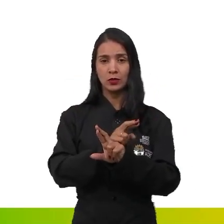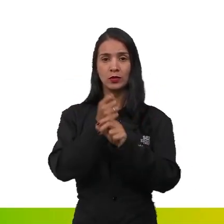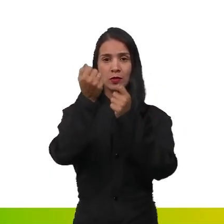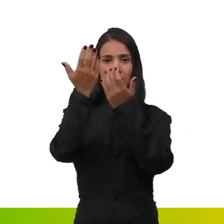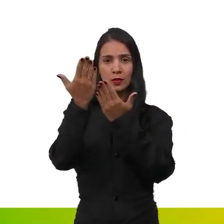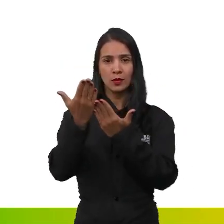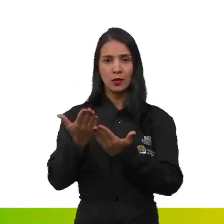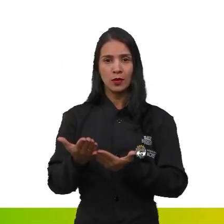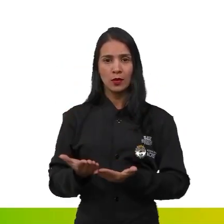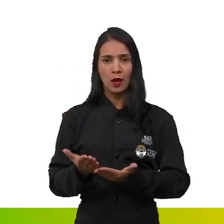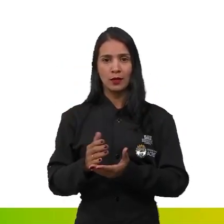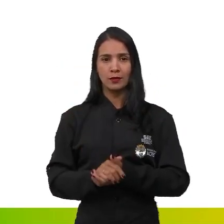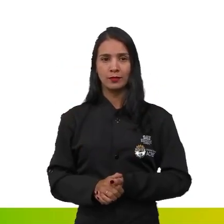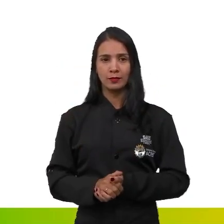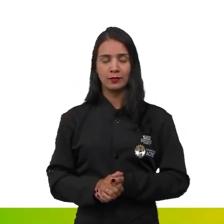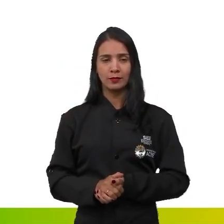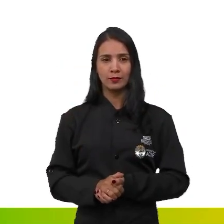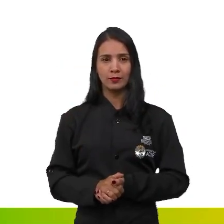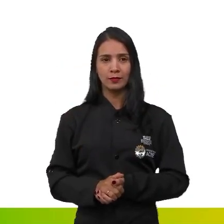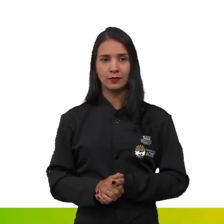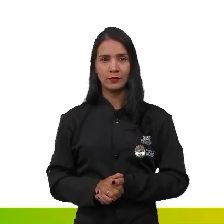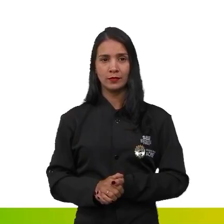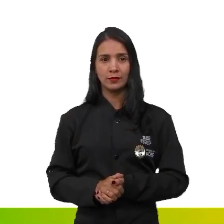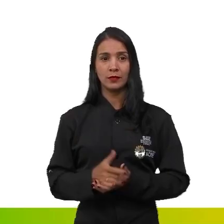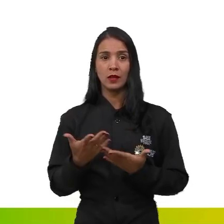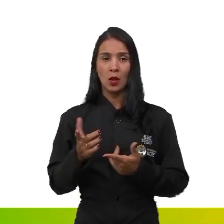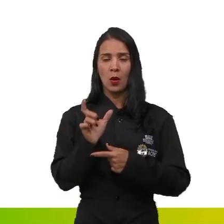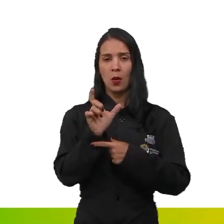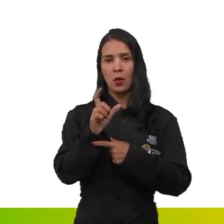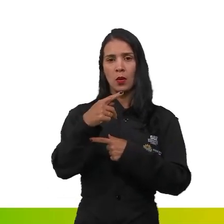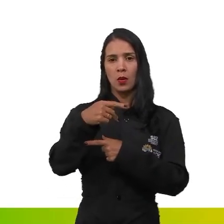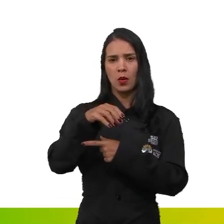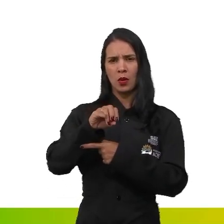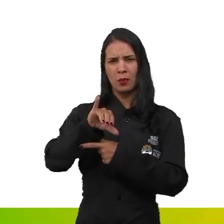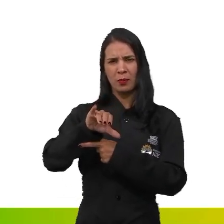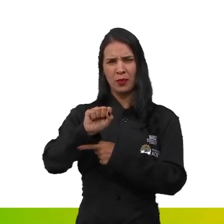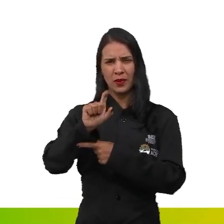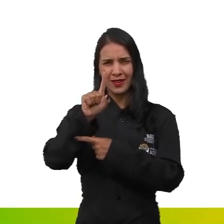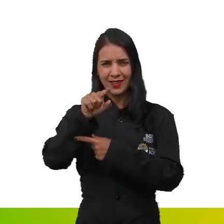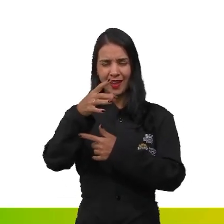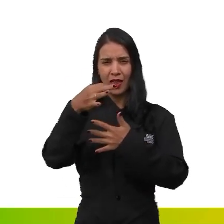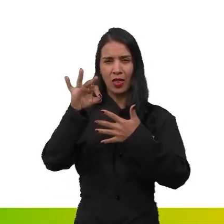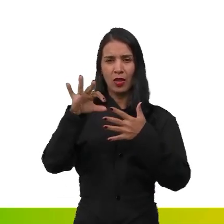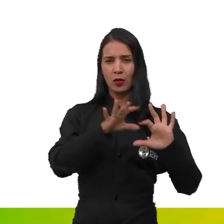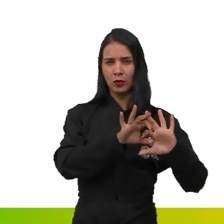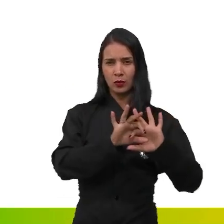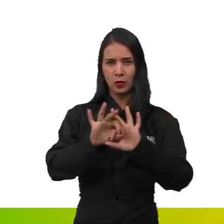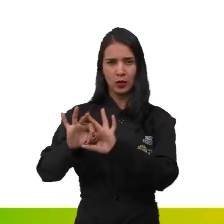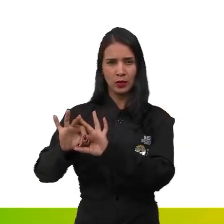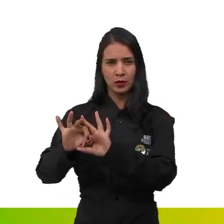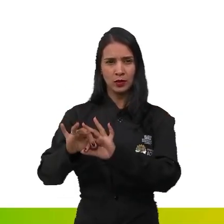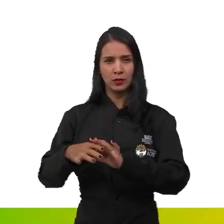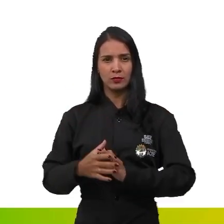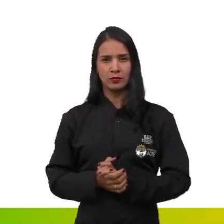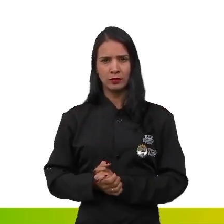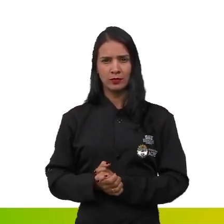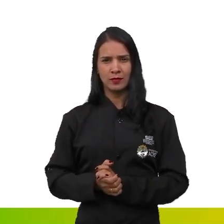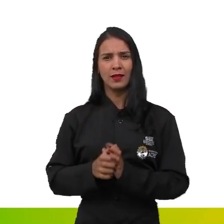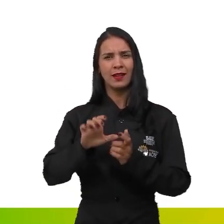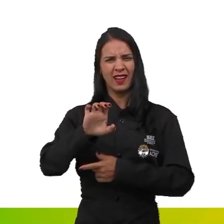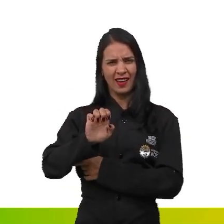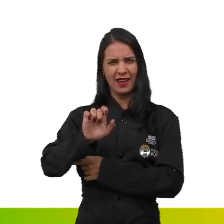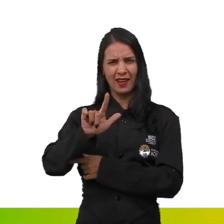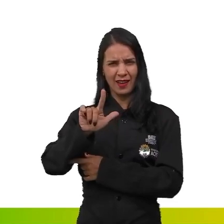abaixo. Pois é um elemento coesivo? Ela, no quarto parágrafo, é